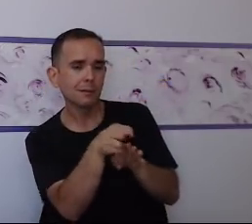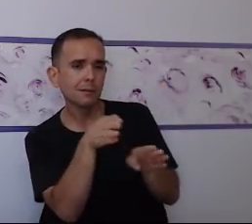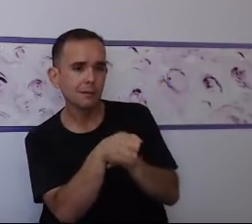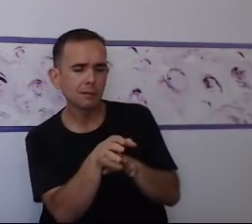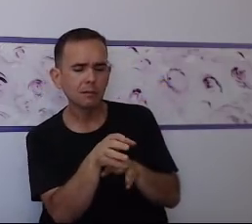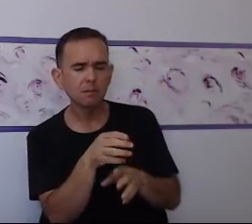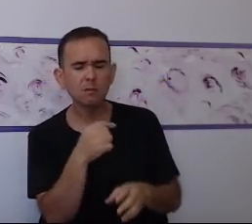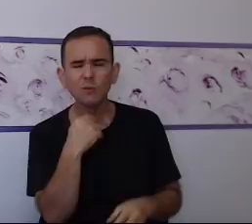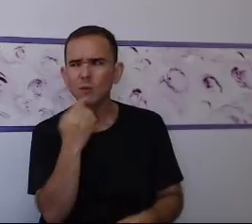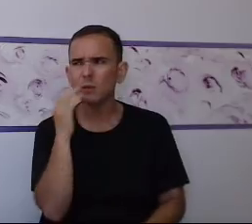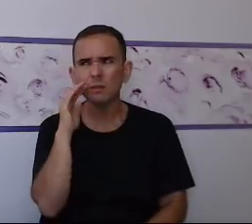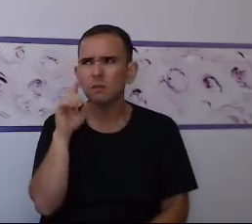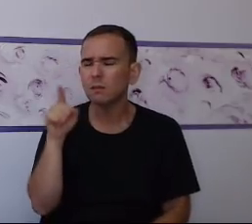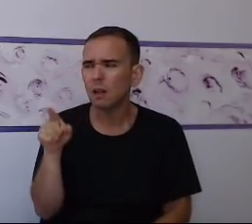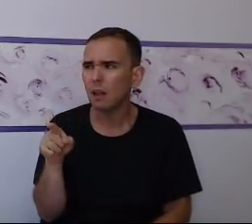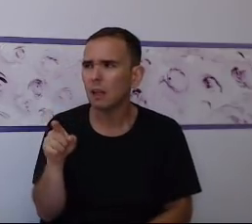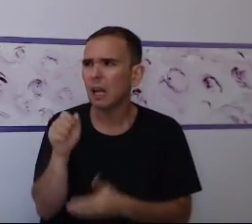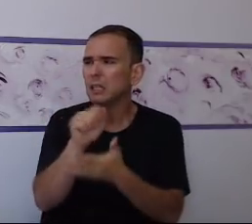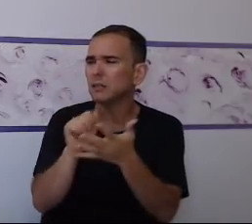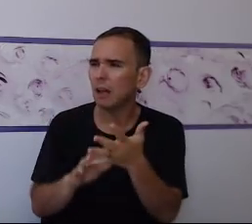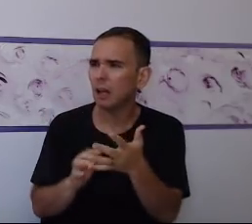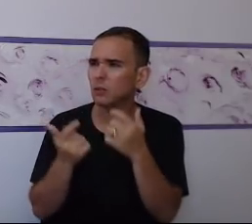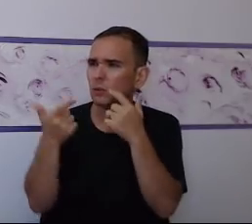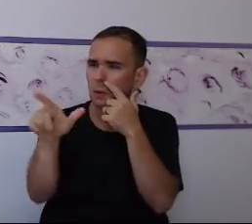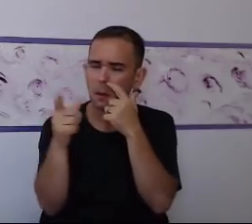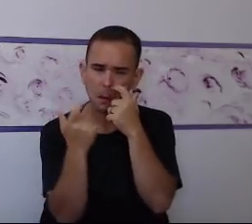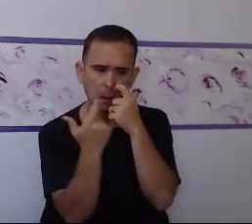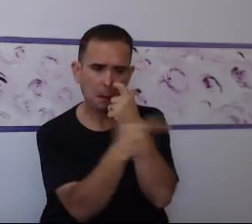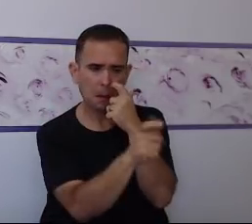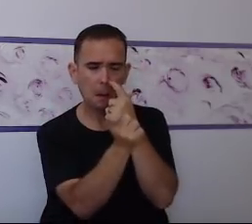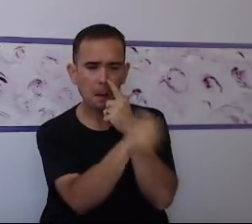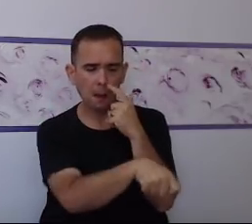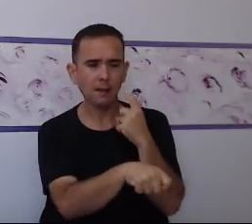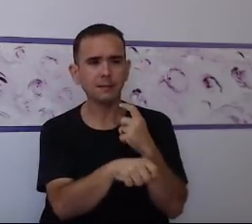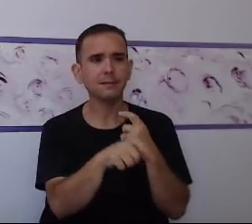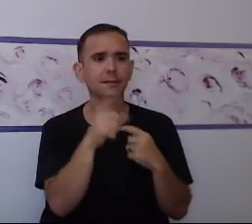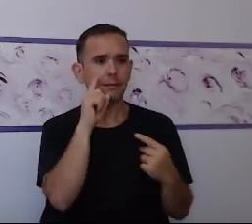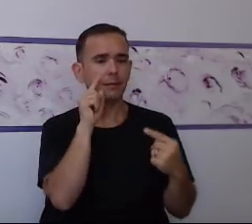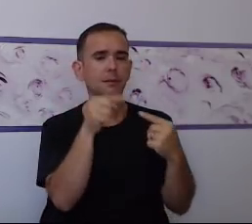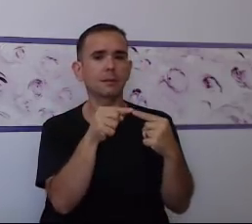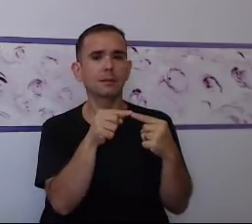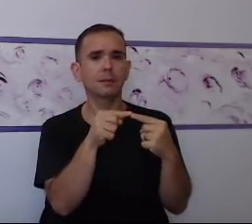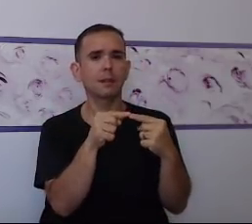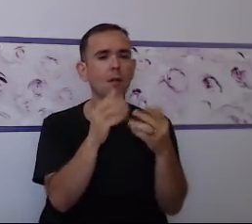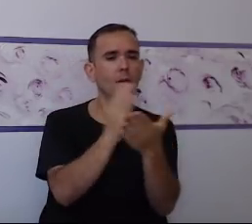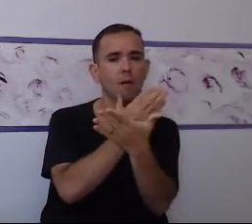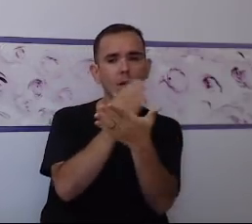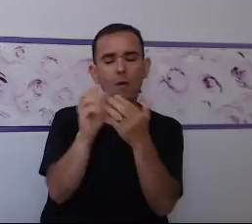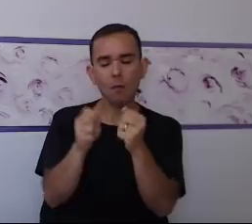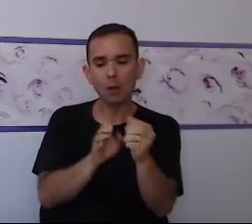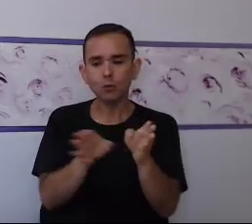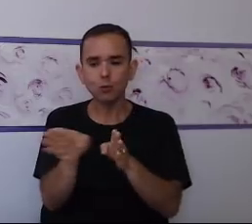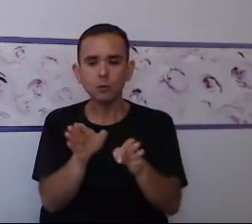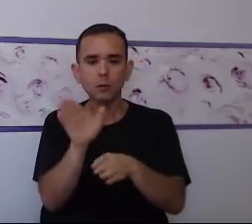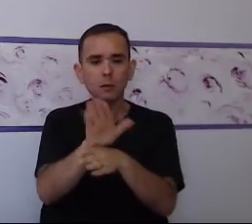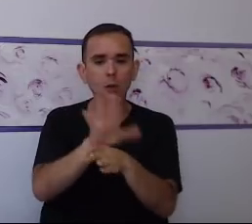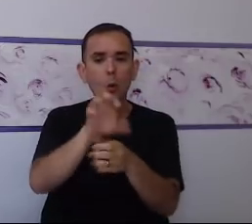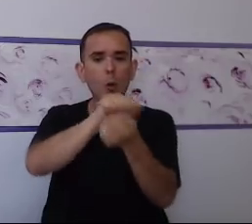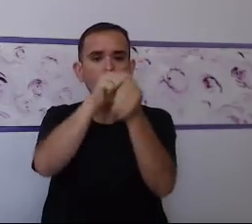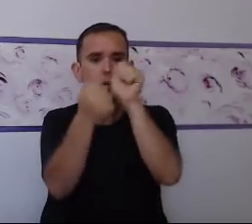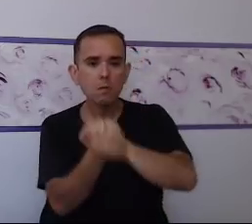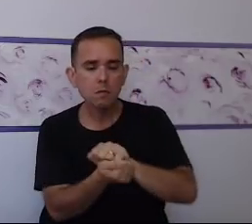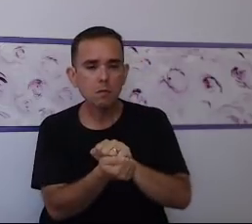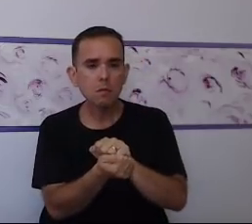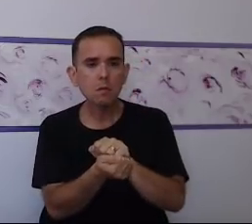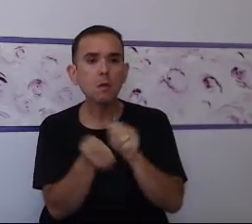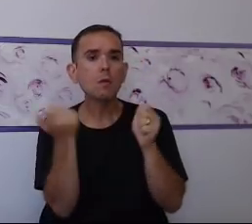não compreender uma atividade ou outra, algum comando que o professor está dando e a gente faz alguma mediação. Ou alguma adaptação motora para